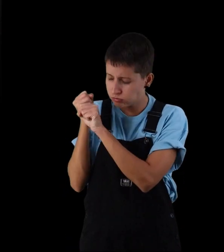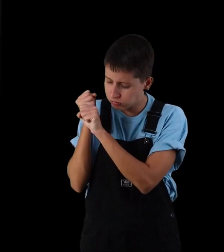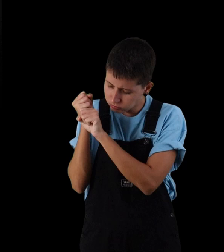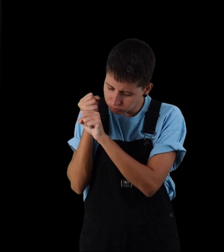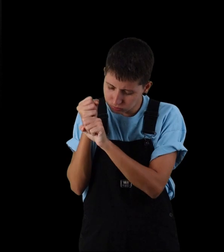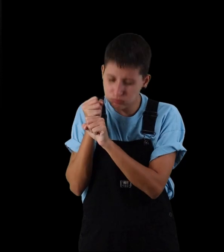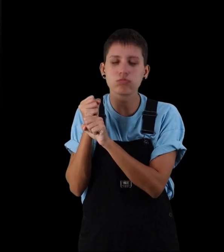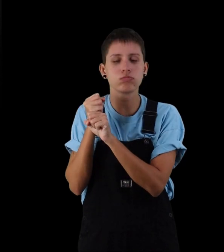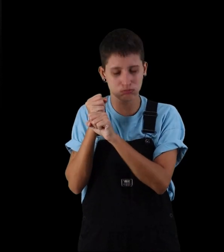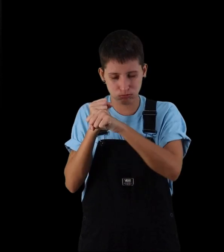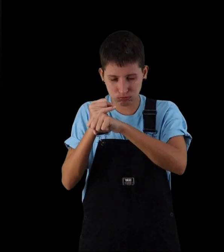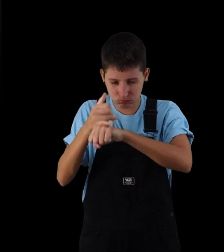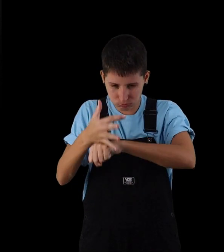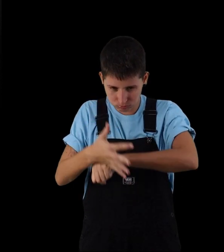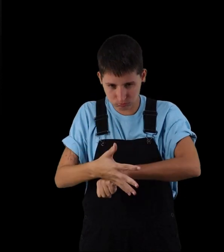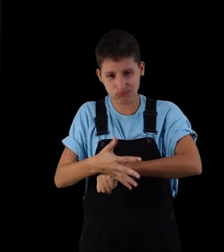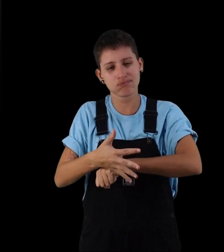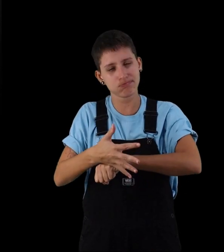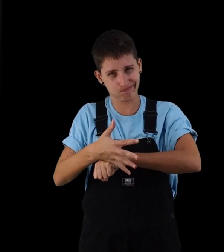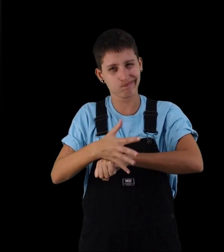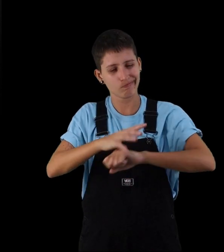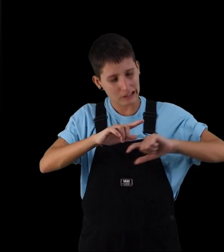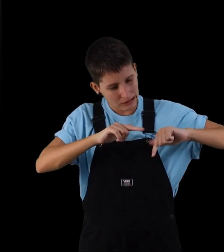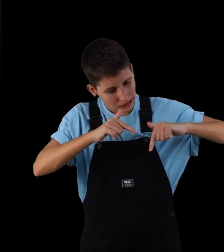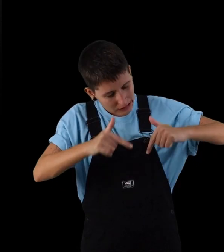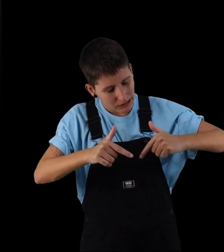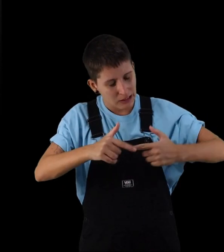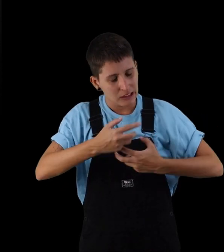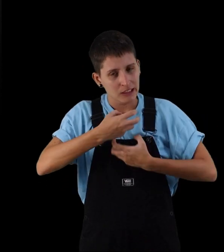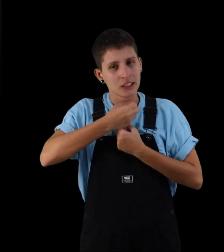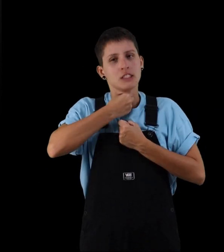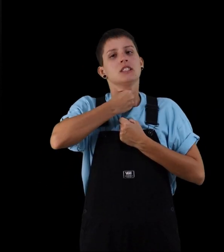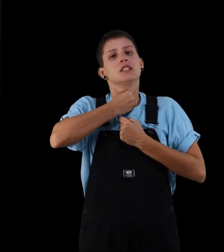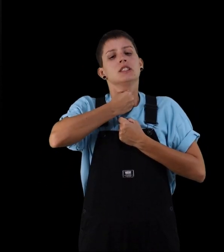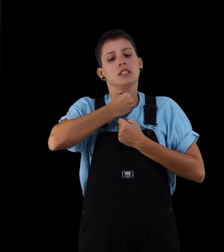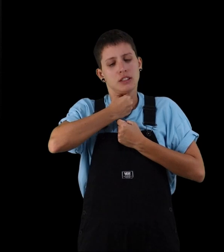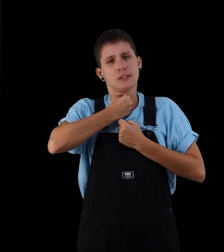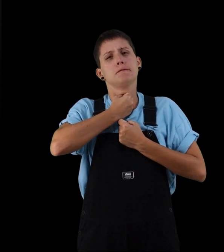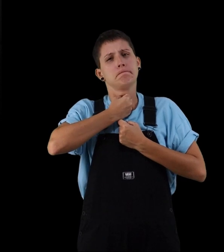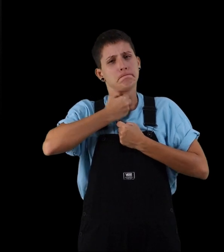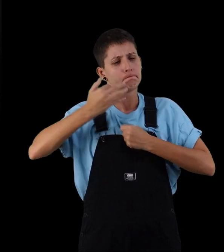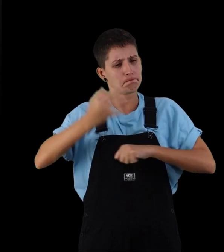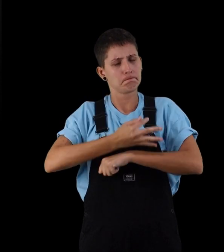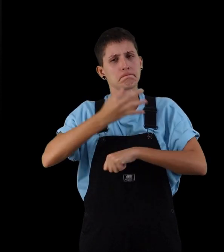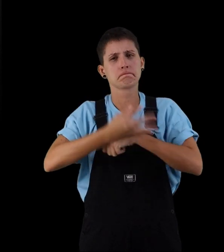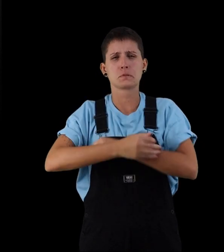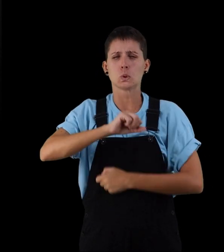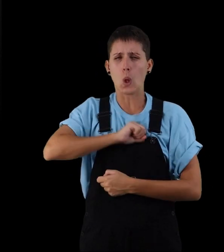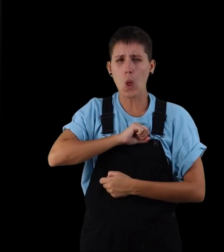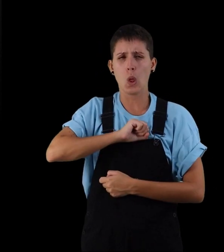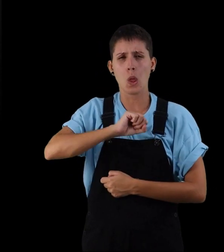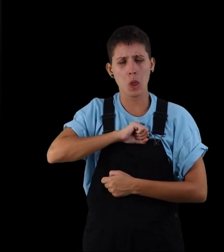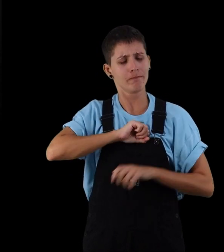Foram muitas noites em claro, brigando com o ar que atacava feroz sua garganta. Revidava